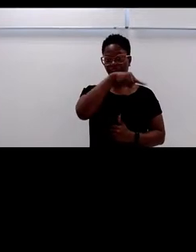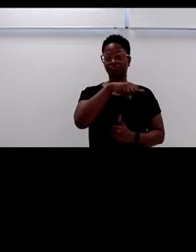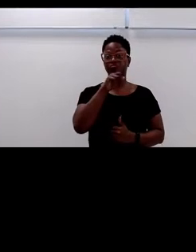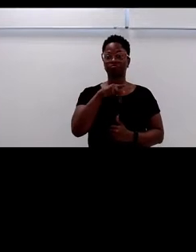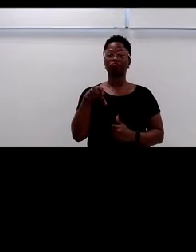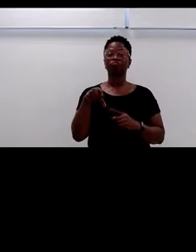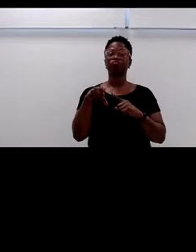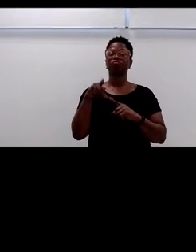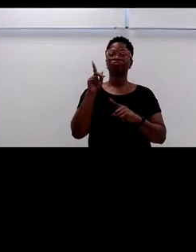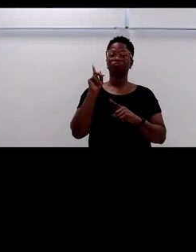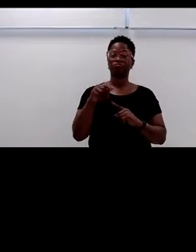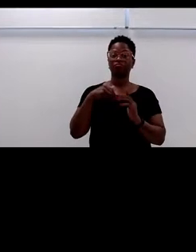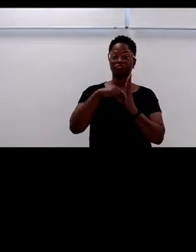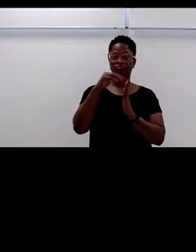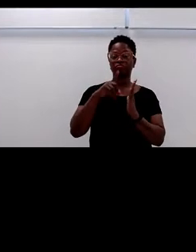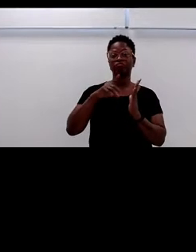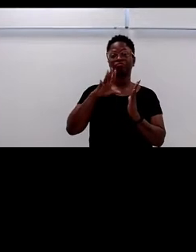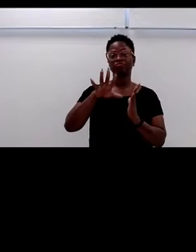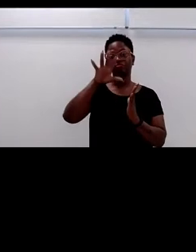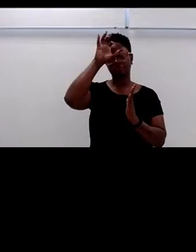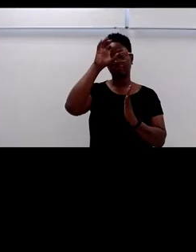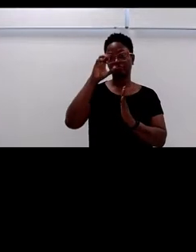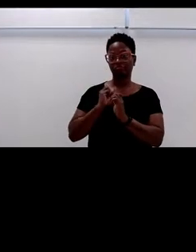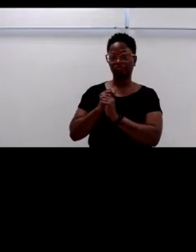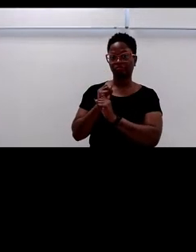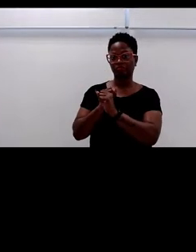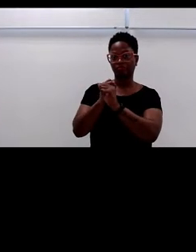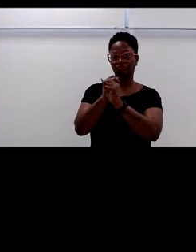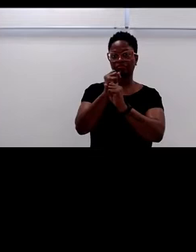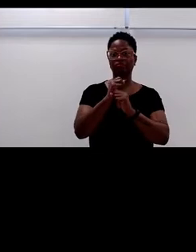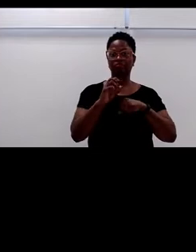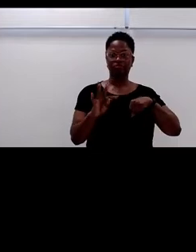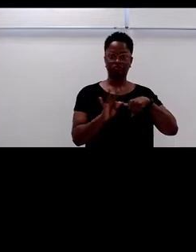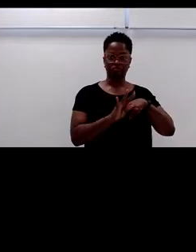o conhecimento dessa arte milenar e sua técnica.